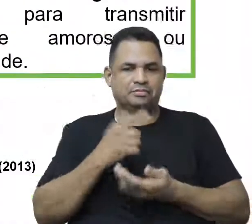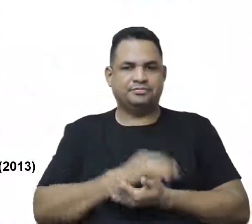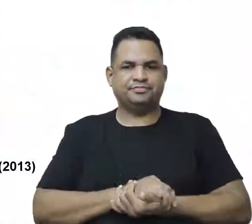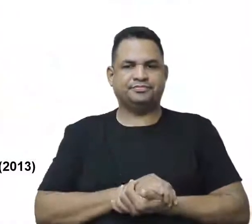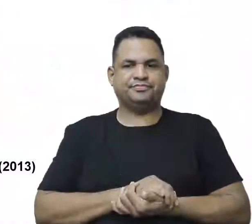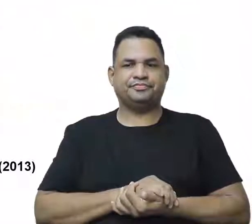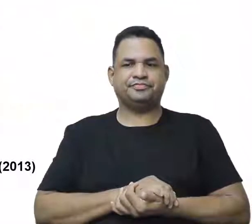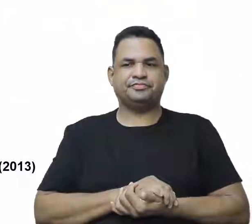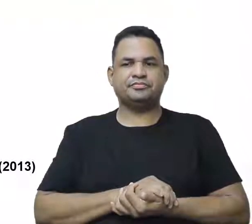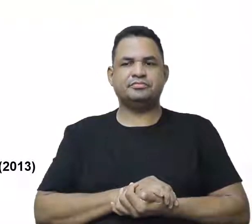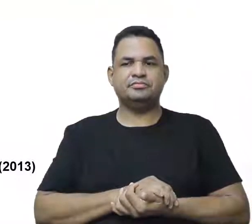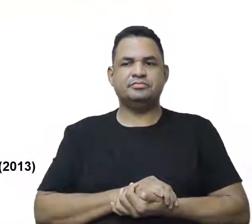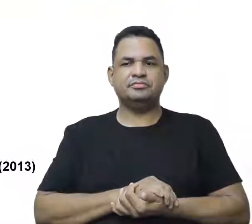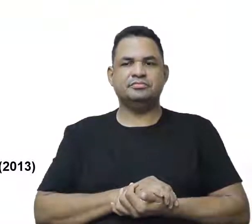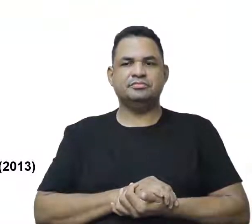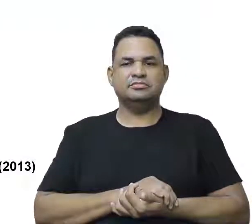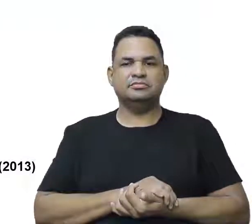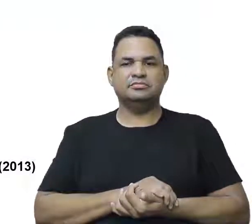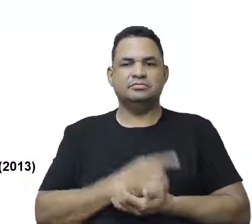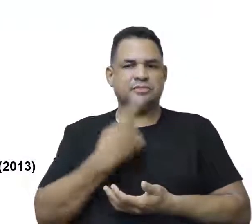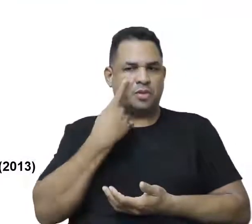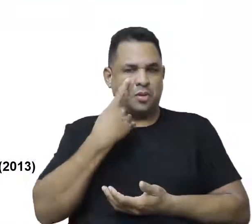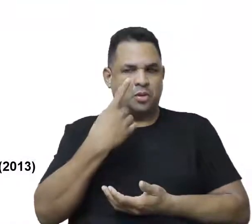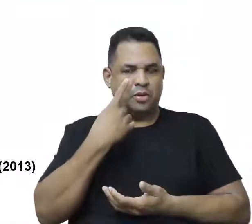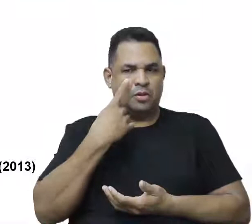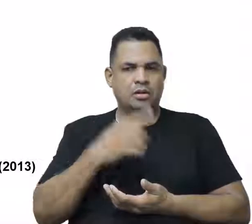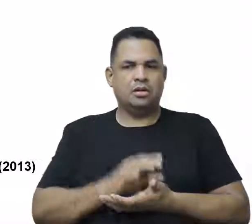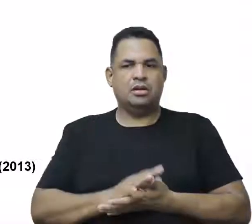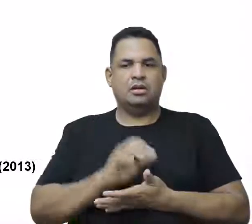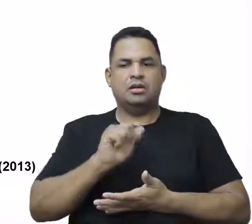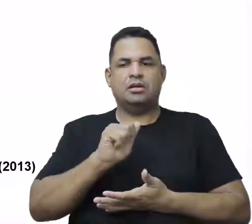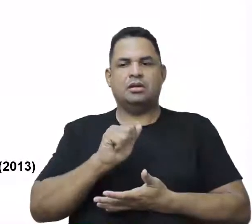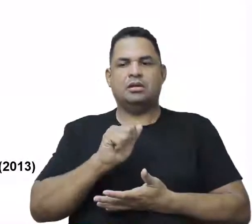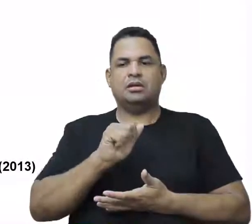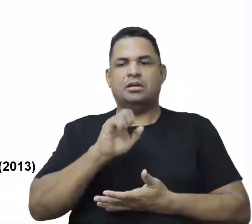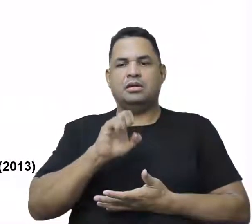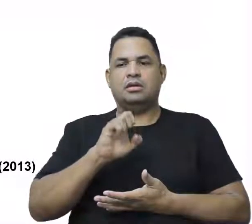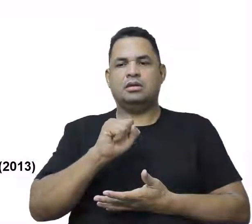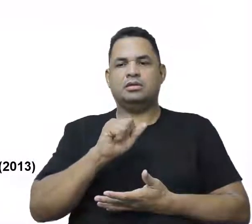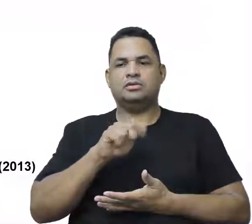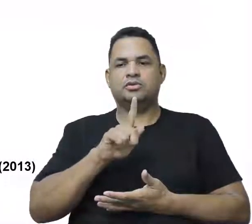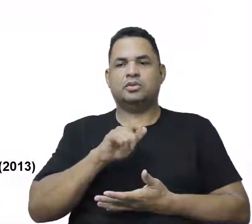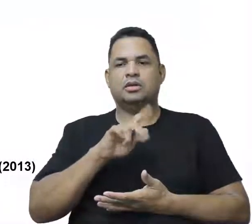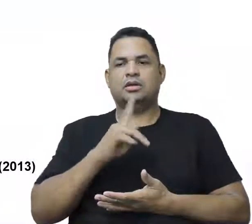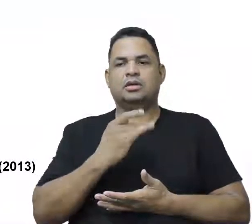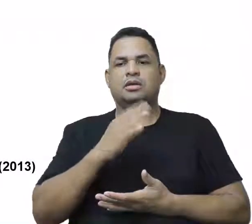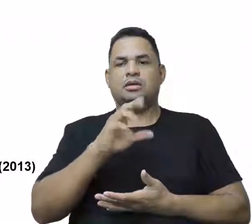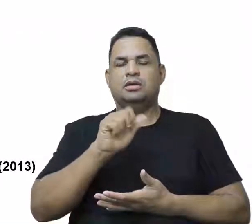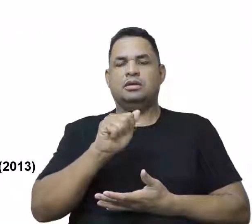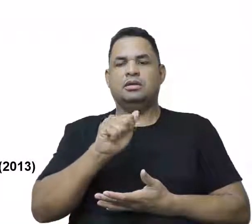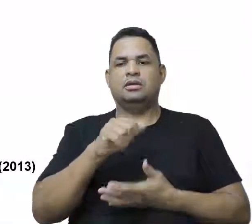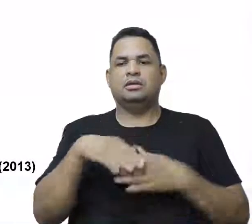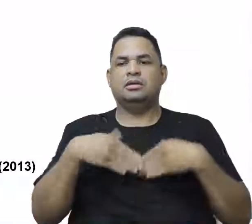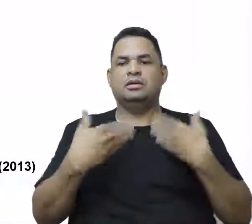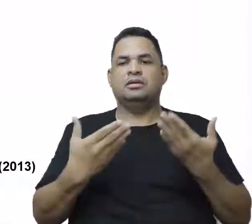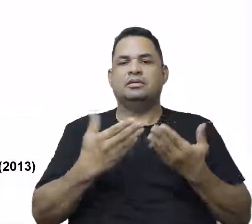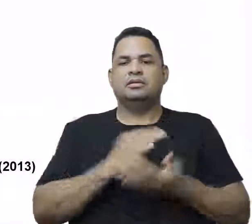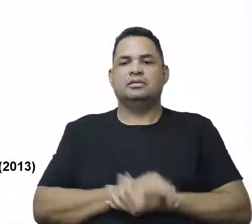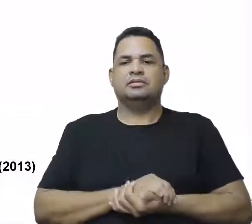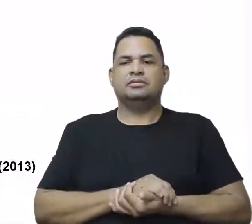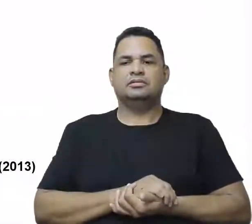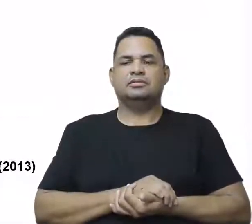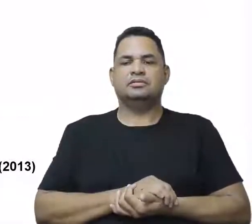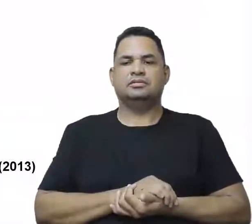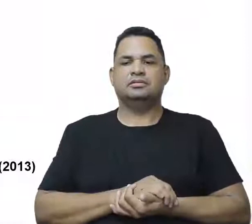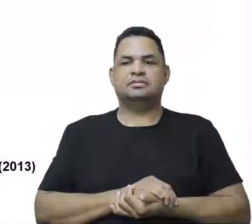íntimo. Isso. E aí nós temos as olhadas de esguelha. O que é isso, professora? olha essa